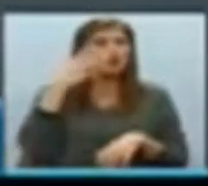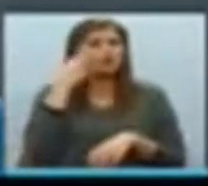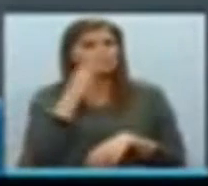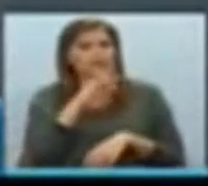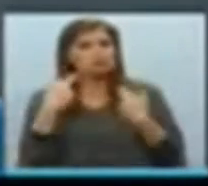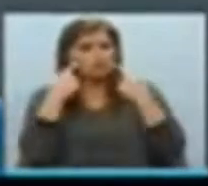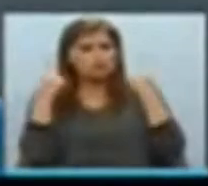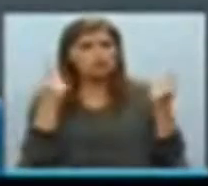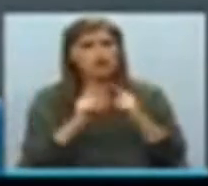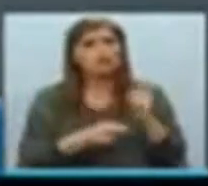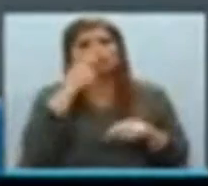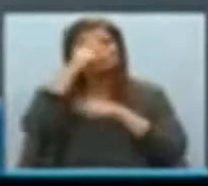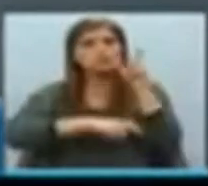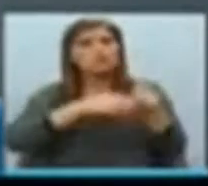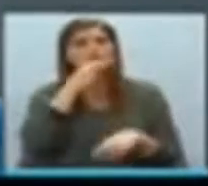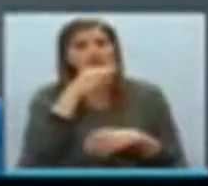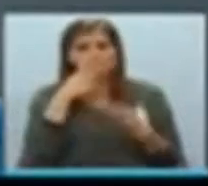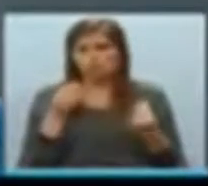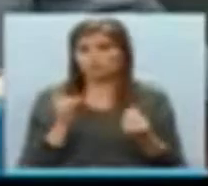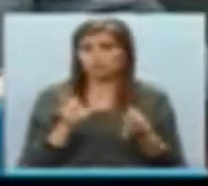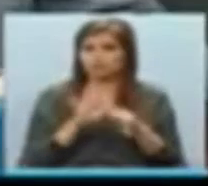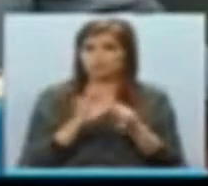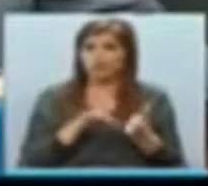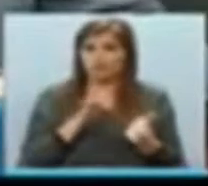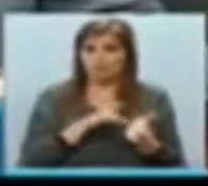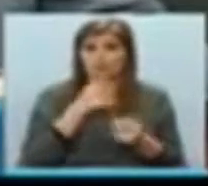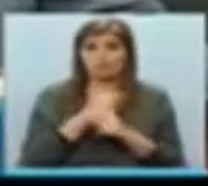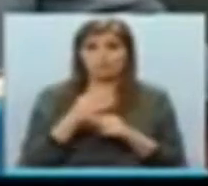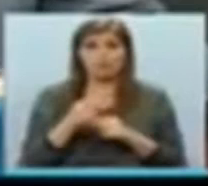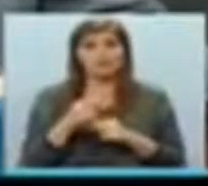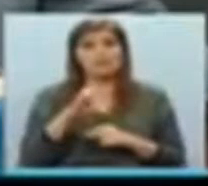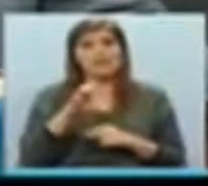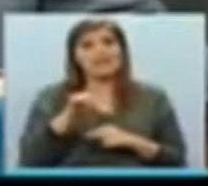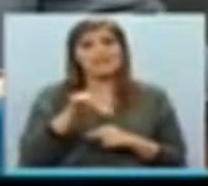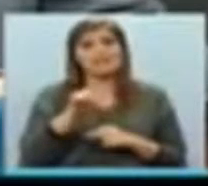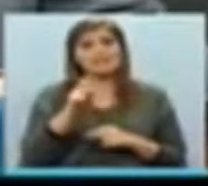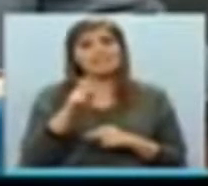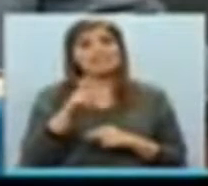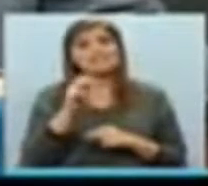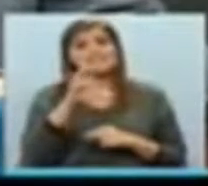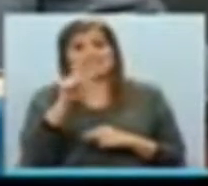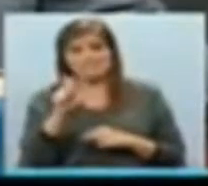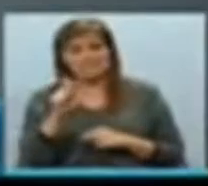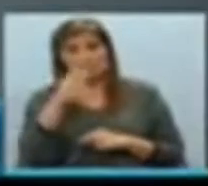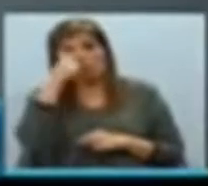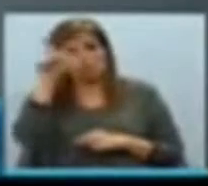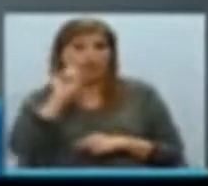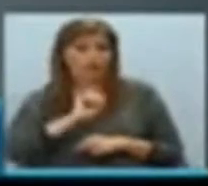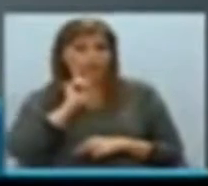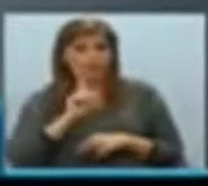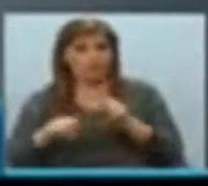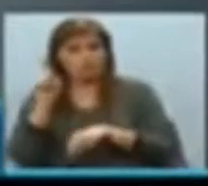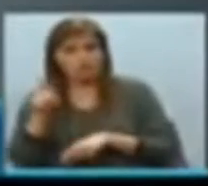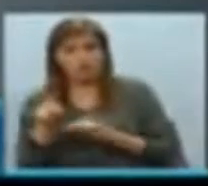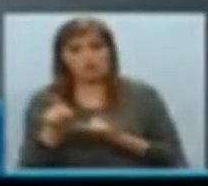documento muito sobre o livro é porque quando eu peguei a a clarice que é uma das personagens que ela foge com o marido que um judeu alemão ela está grávida de